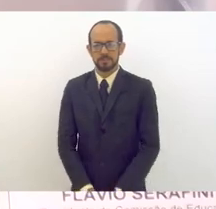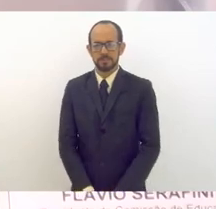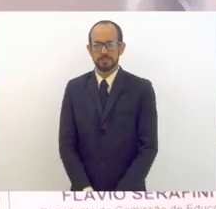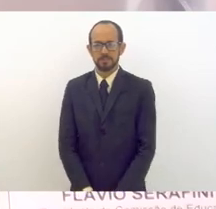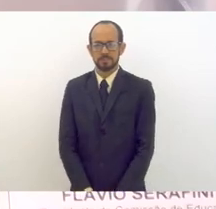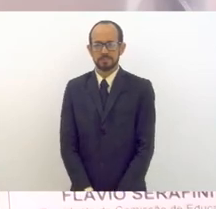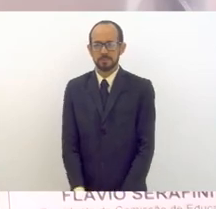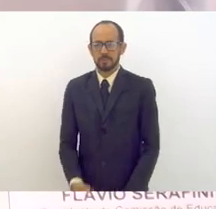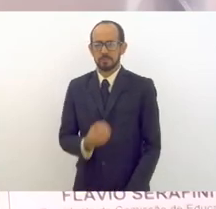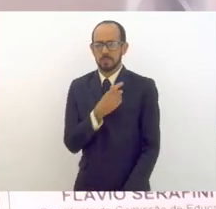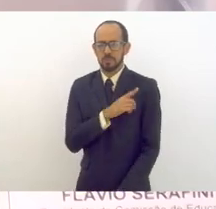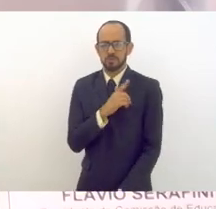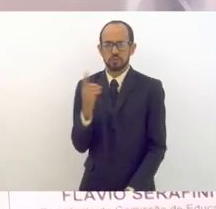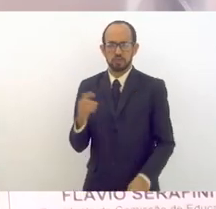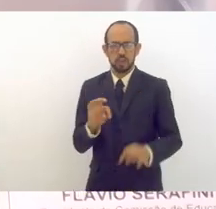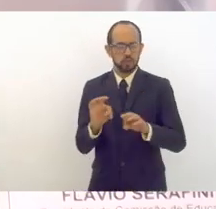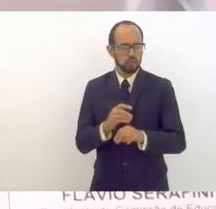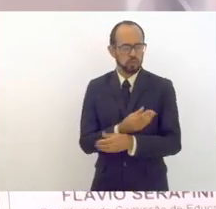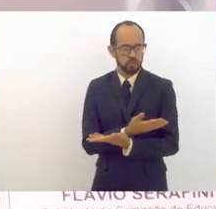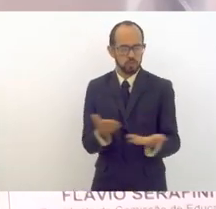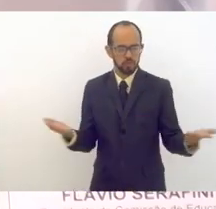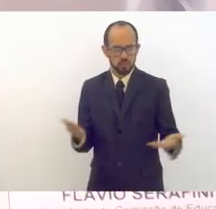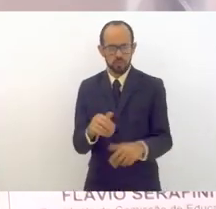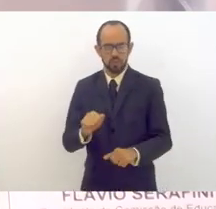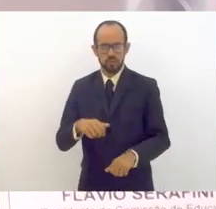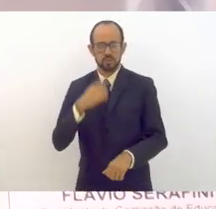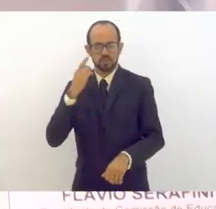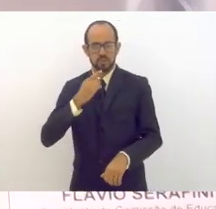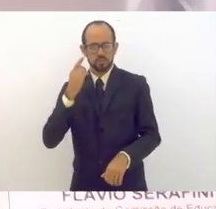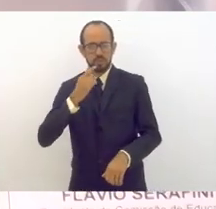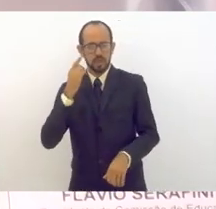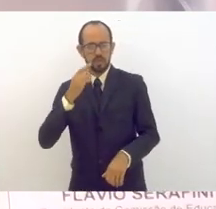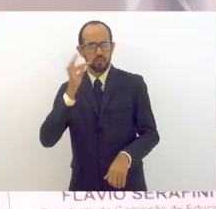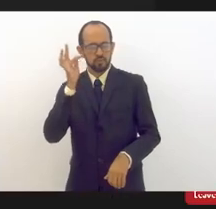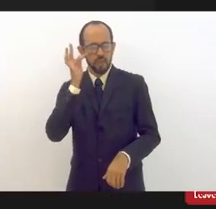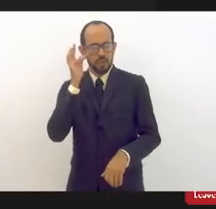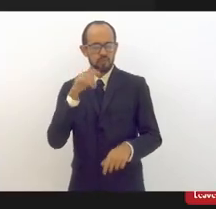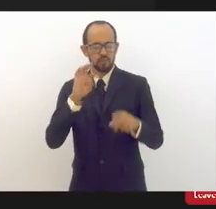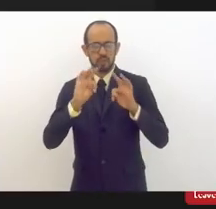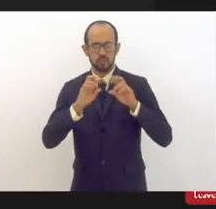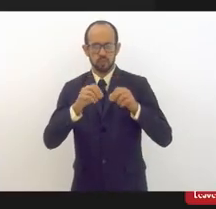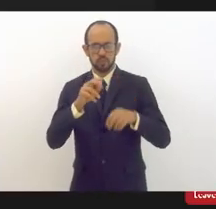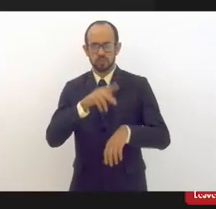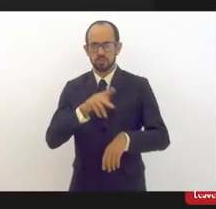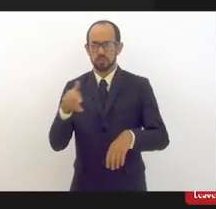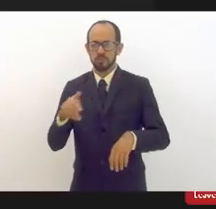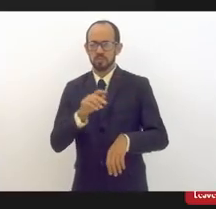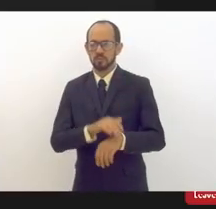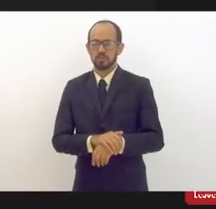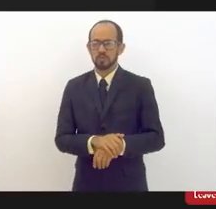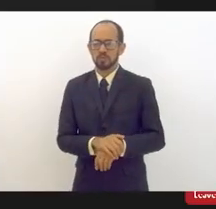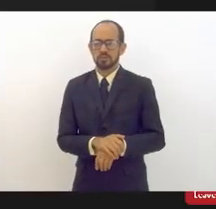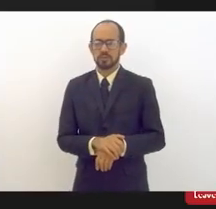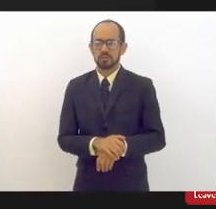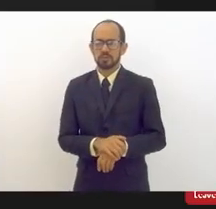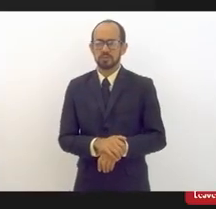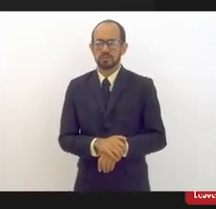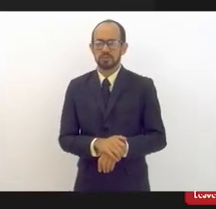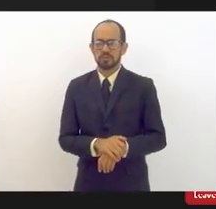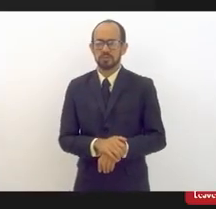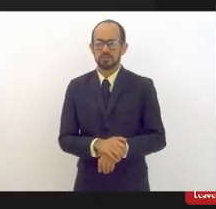Bem, bom dia a todas e todos. Deputado Serafini, secretário, professoras, professores, doutor Zambuja, enfim,